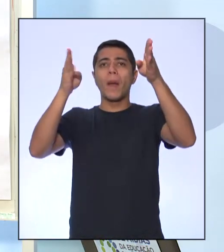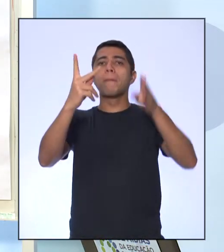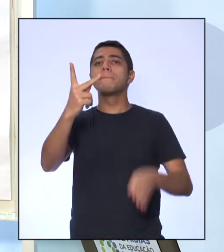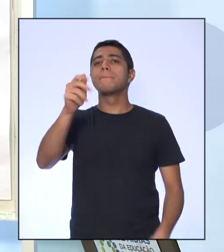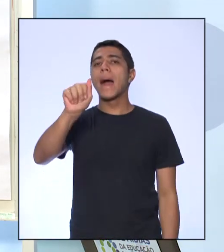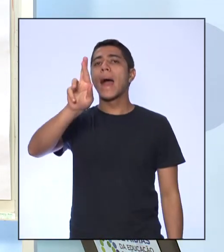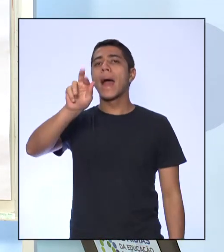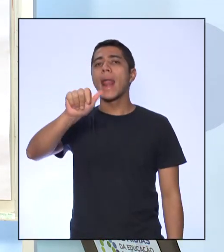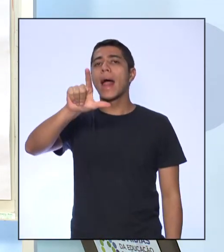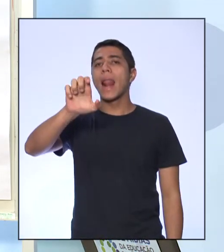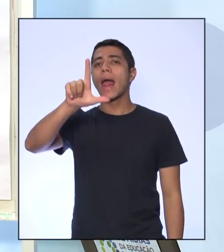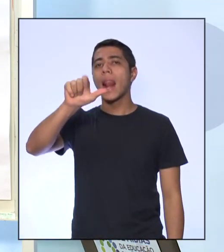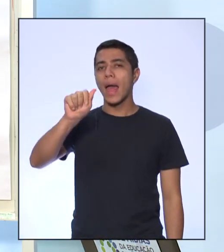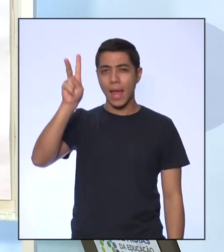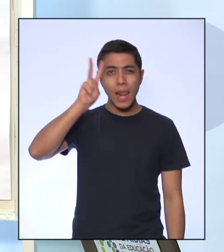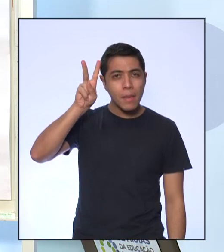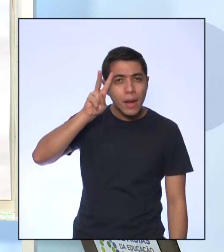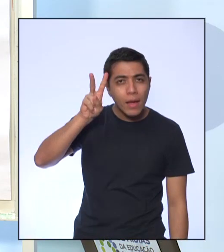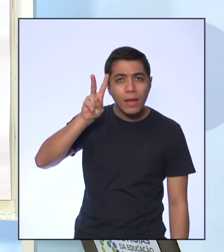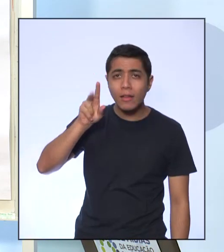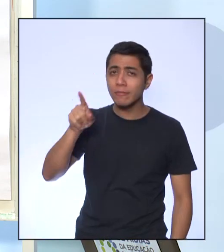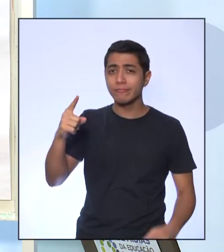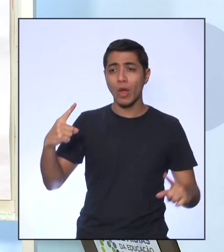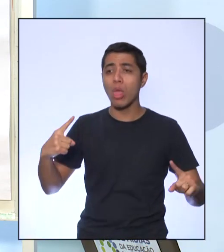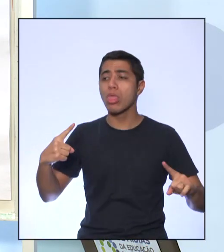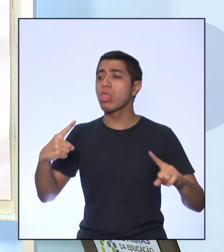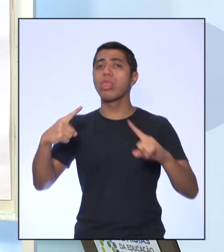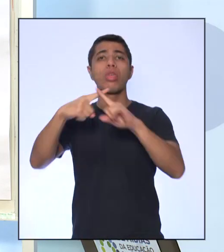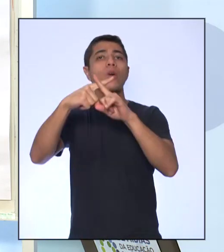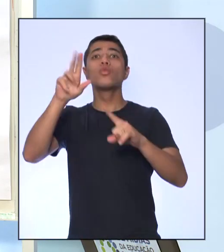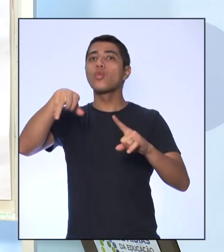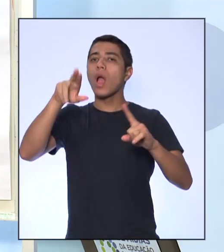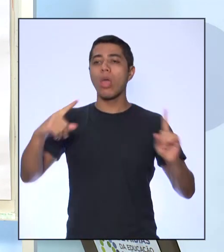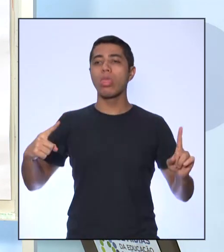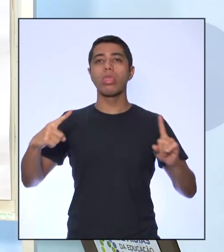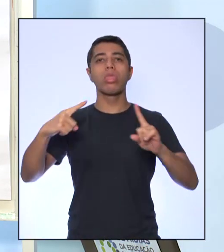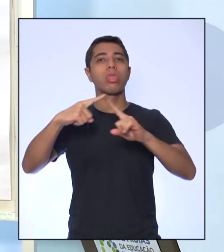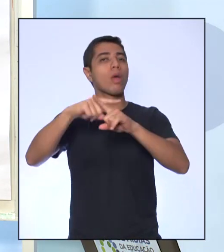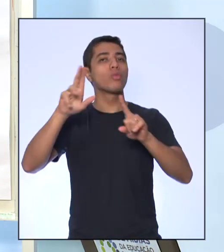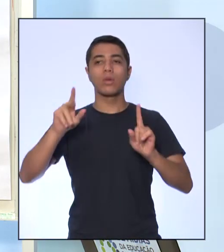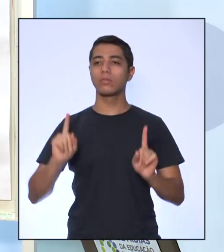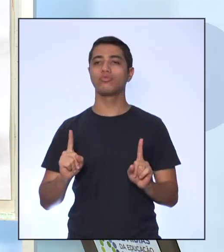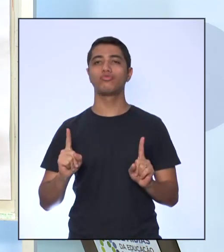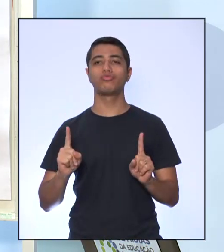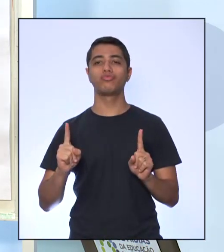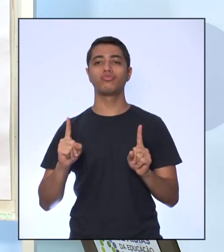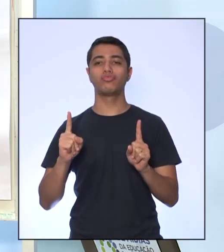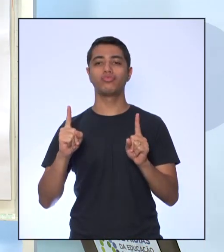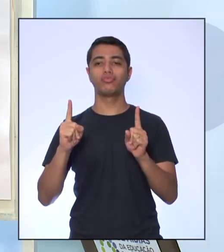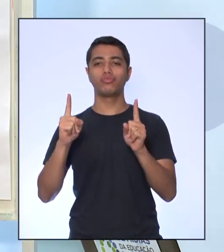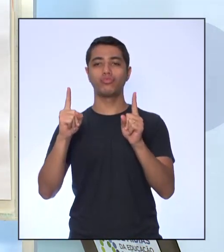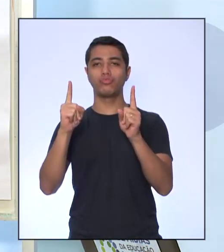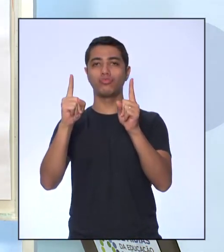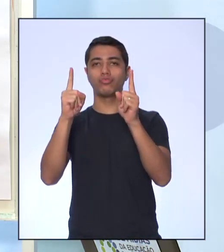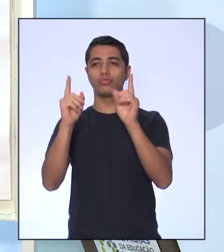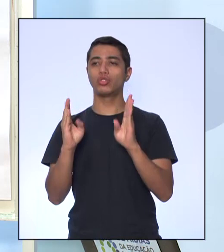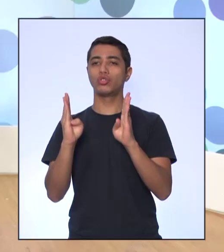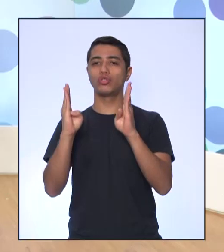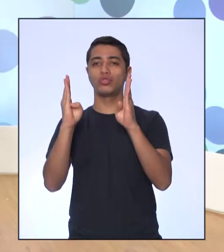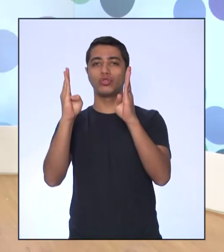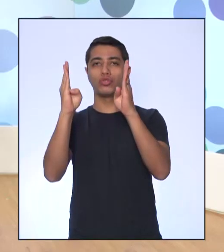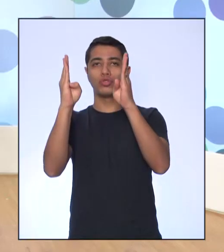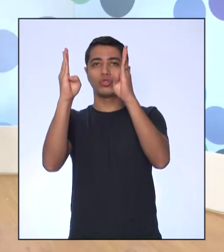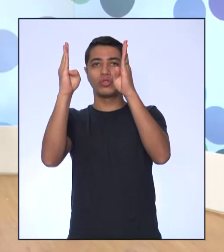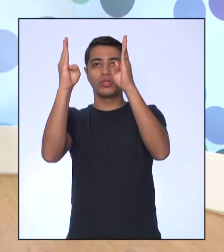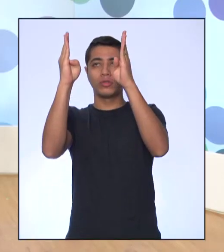se cruza se ela não se cruza não existe o valor por isso que o e cortado né não existe esse valor para tangente nesse